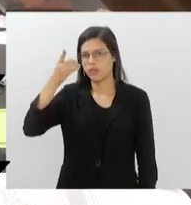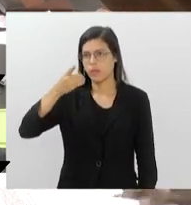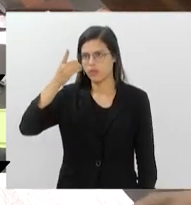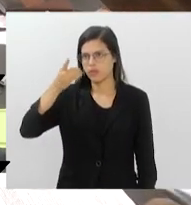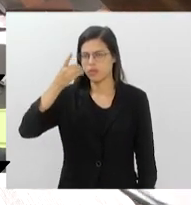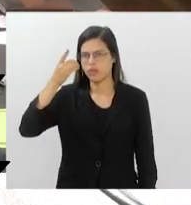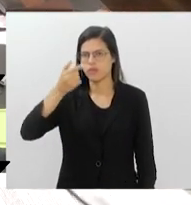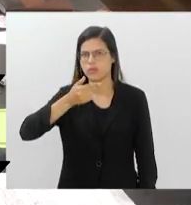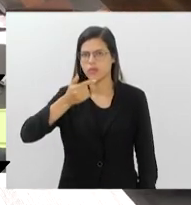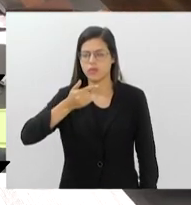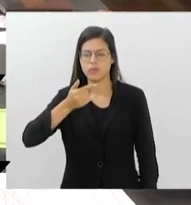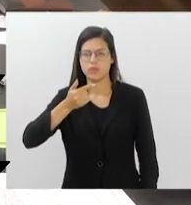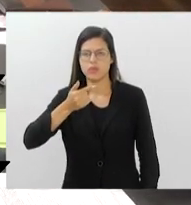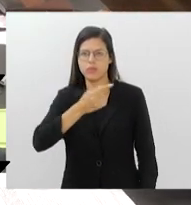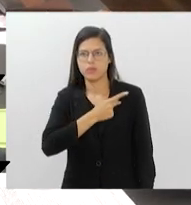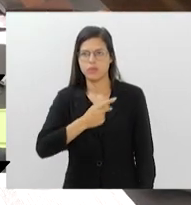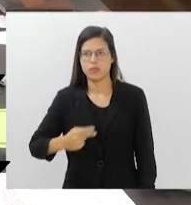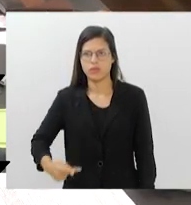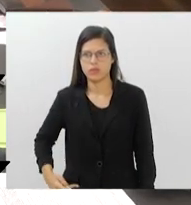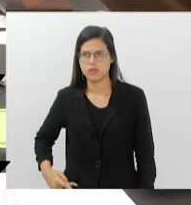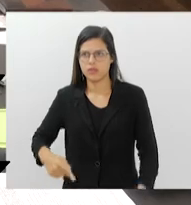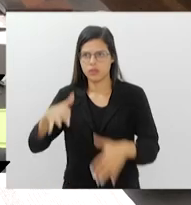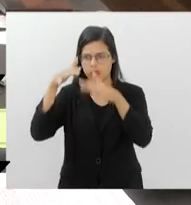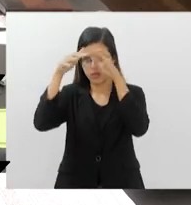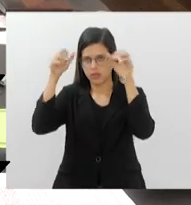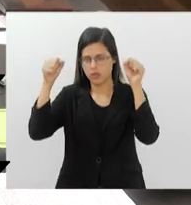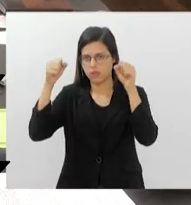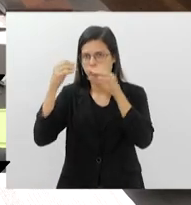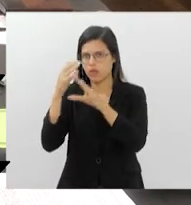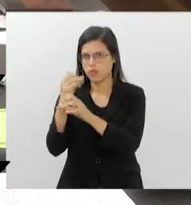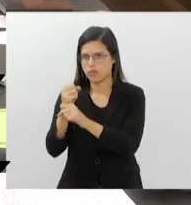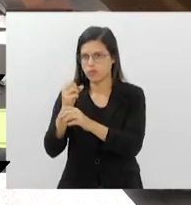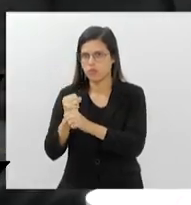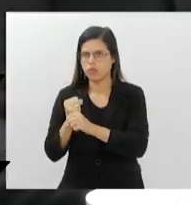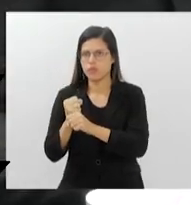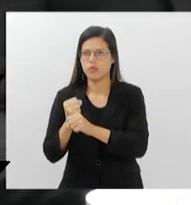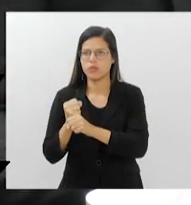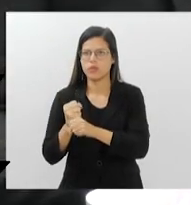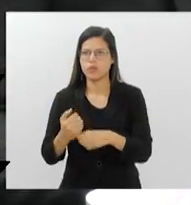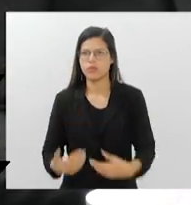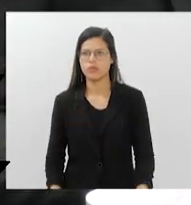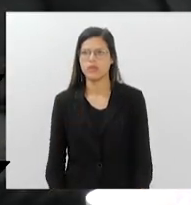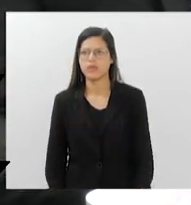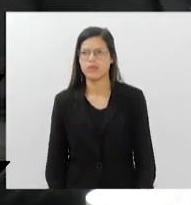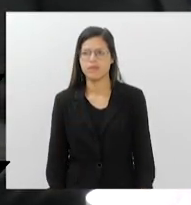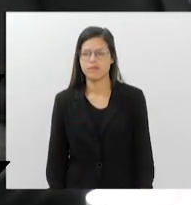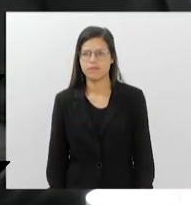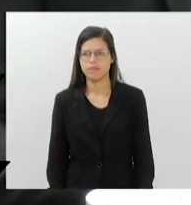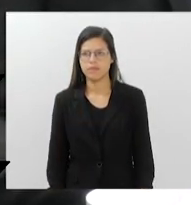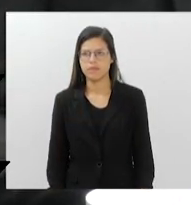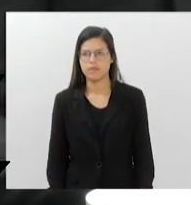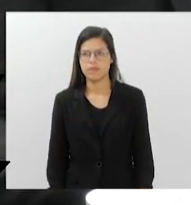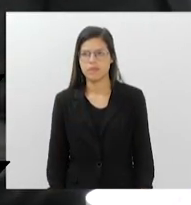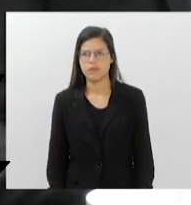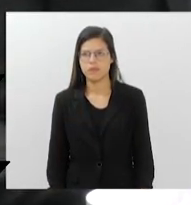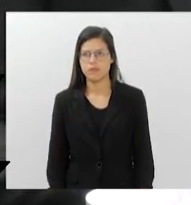vice-presidente do Tribunal de Contas que hoje vai ter eleição do tribunal não vou não vai não né não não não não não deixa ele ficar feliz